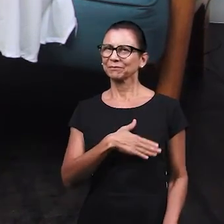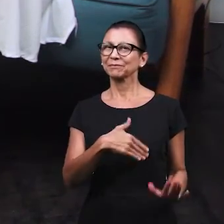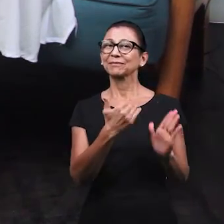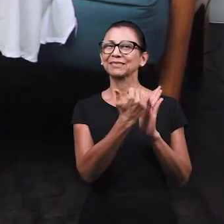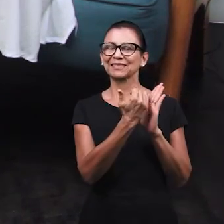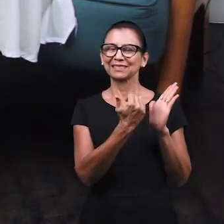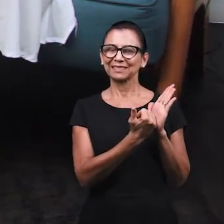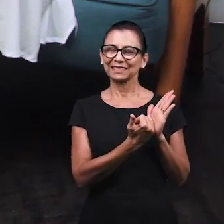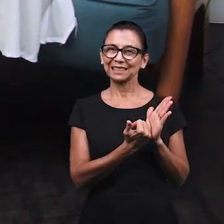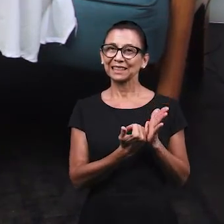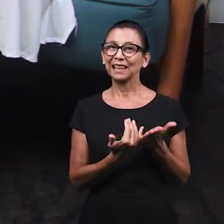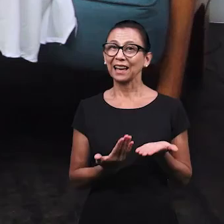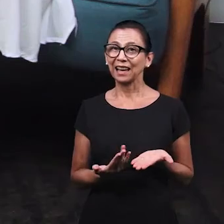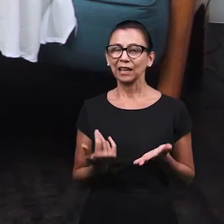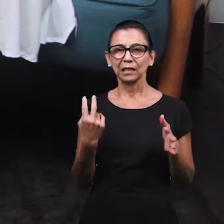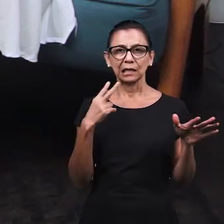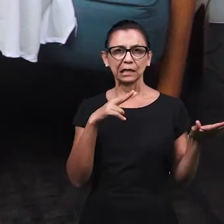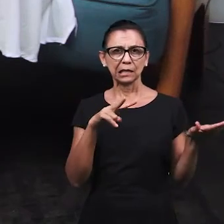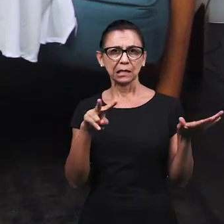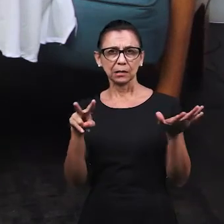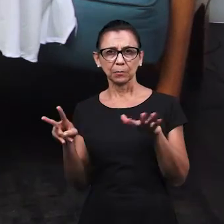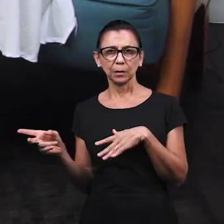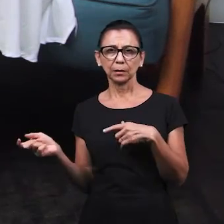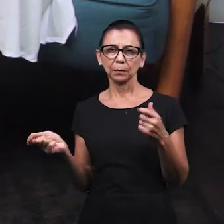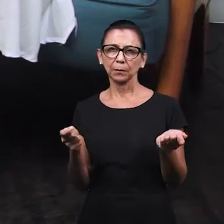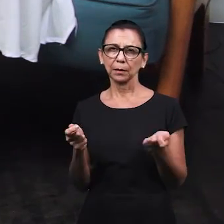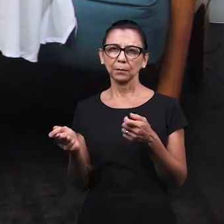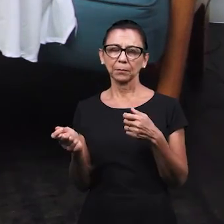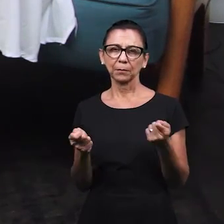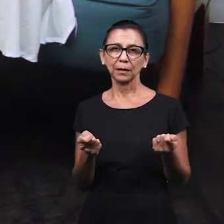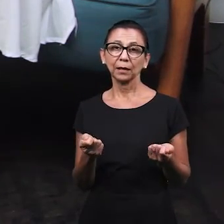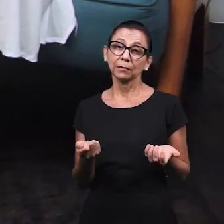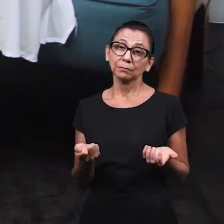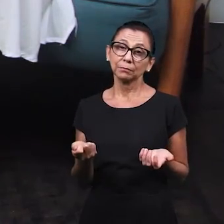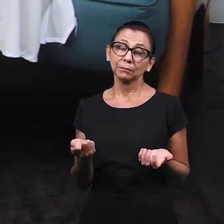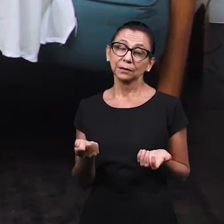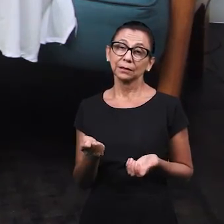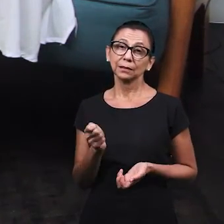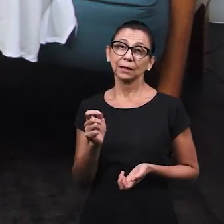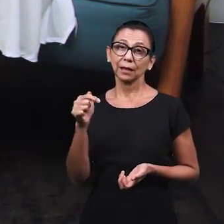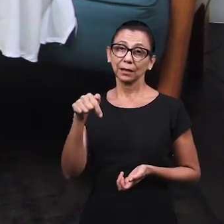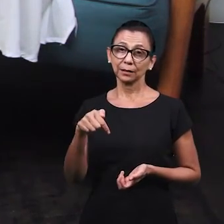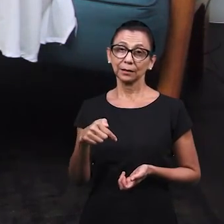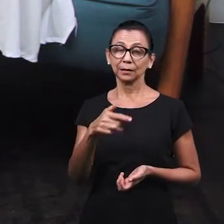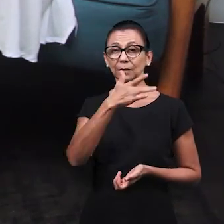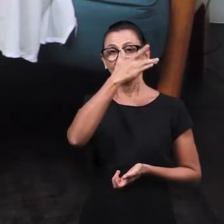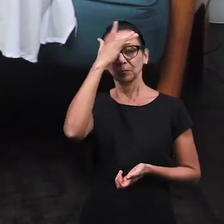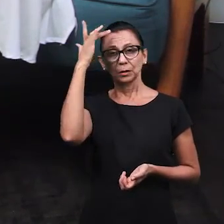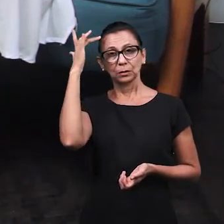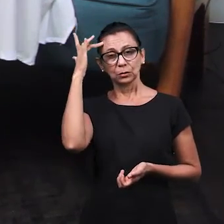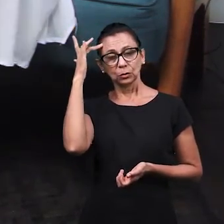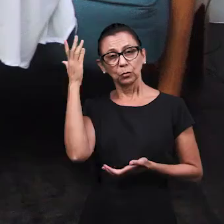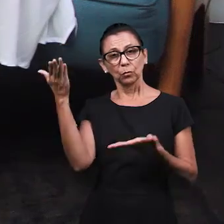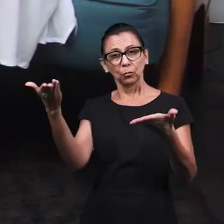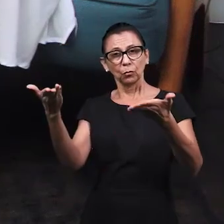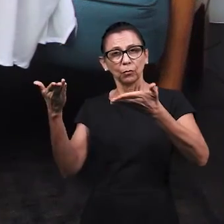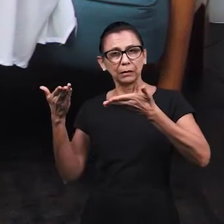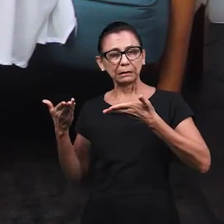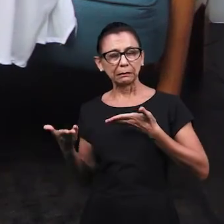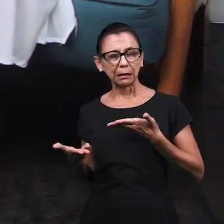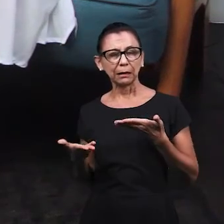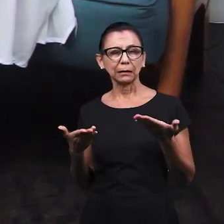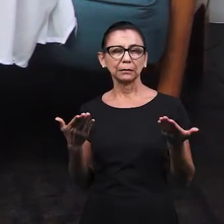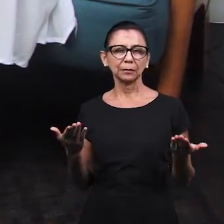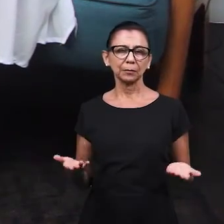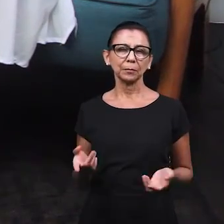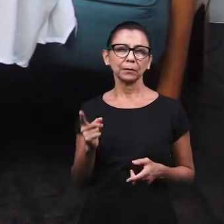você que está assistindo, porque todas as semanas a gente tem um convidado ou uma convidada para tratar de assuntos